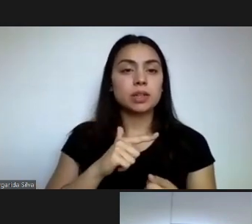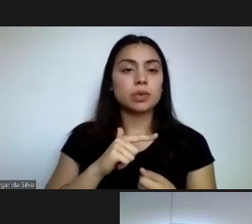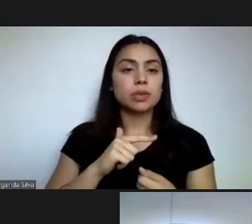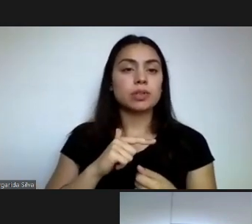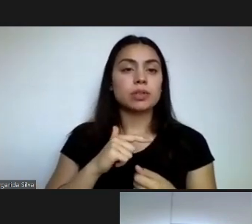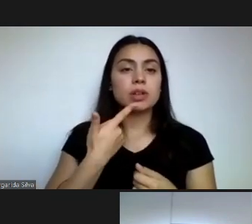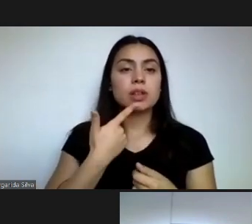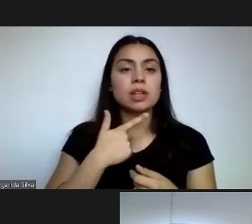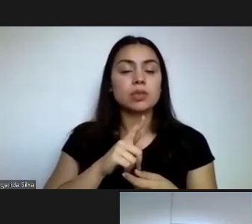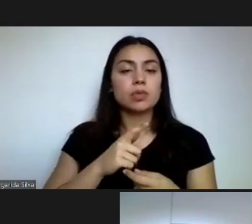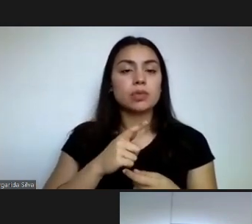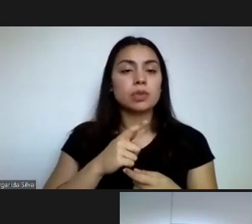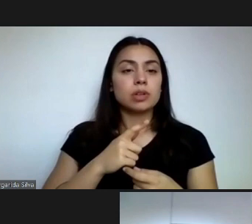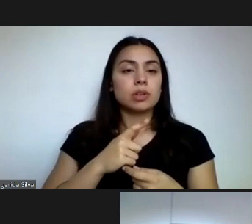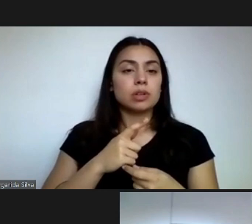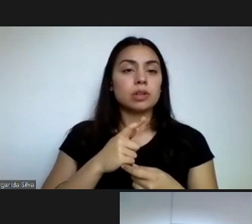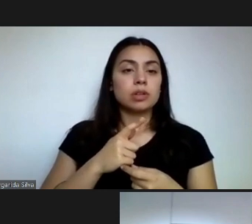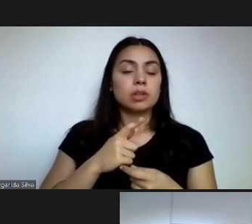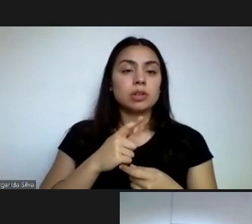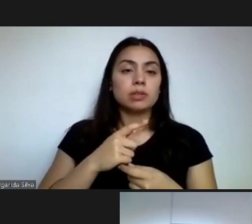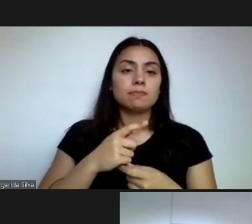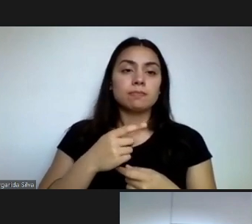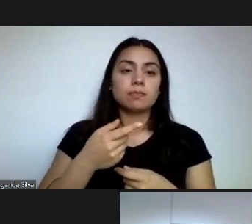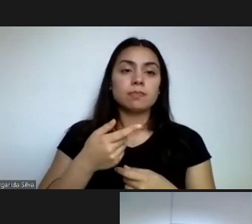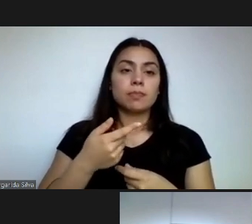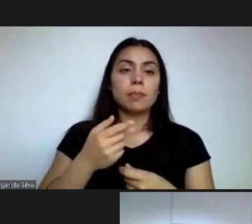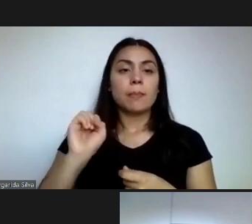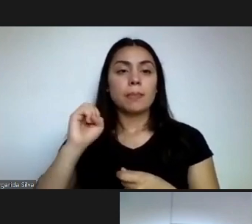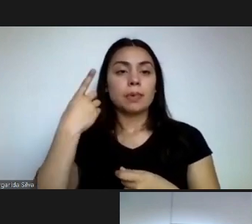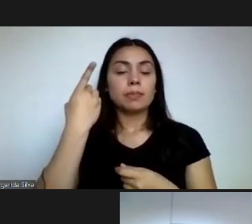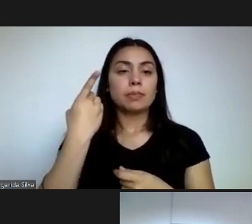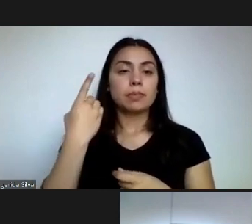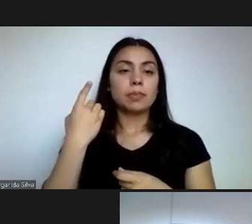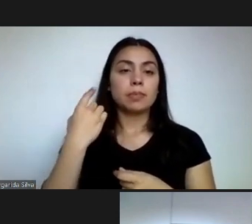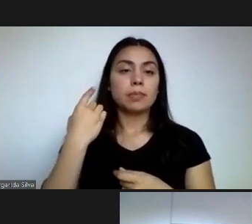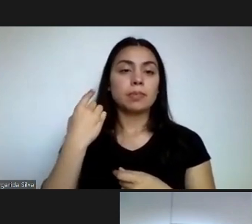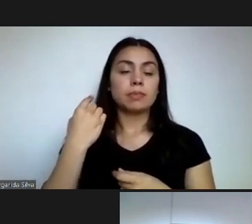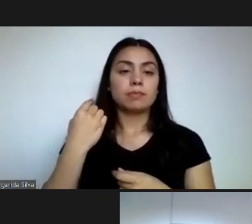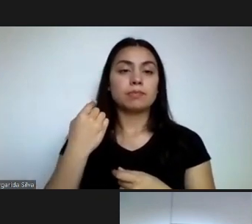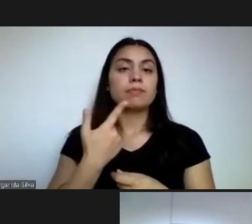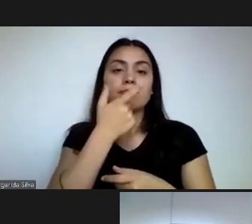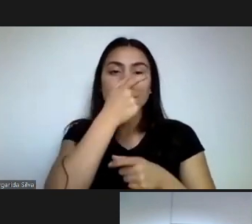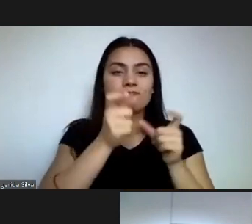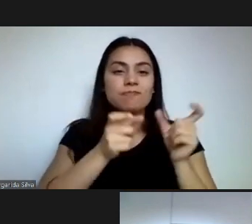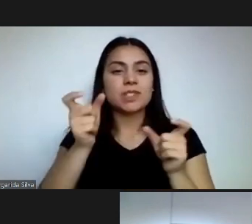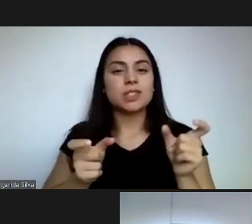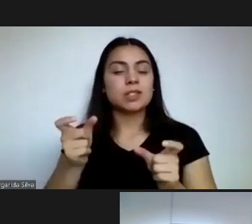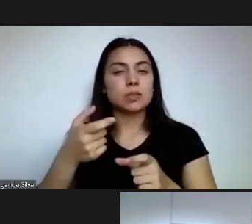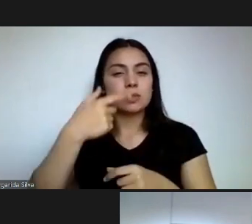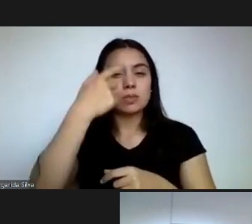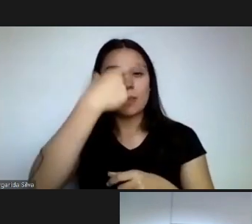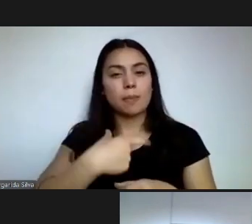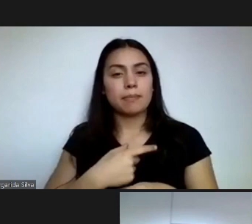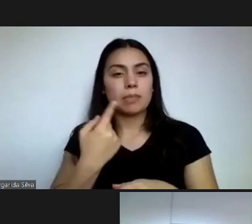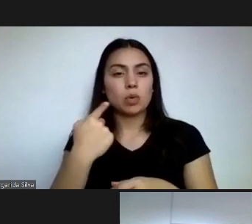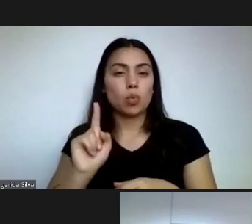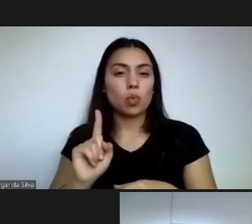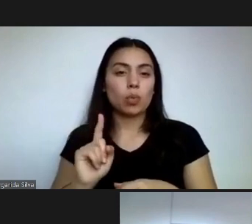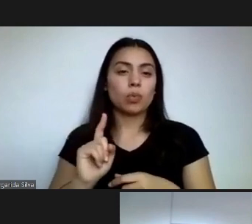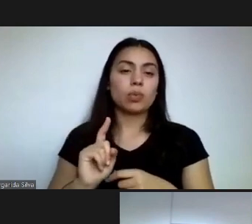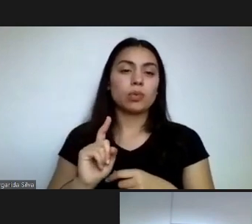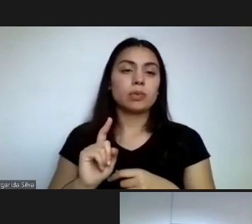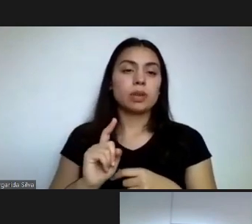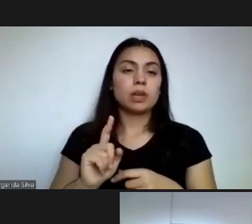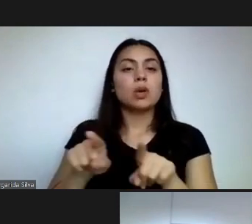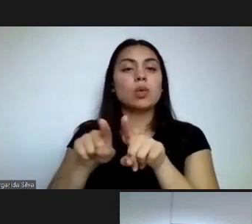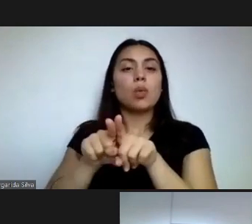estratégia económica de domínio, né, foram tratadas primeiro como não humanos, e daí serem mercadorias,